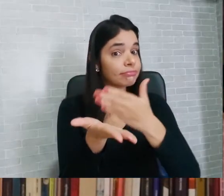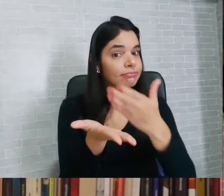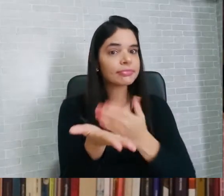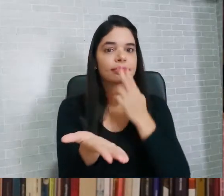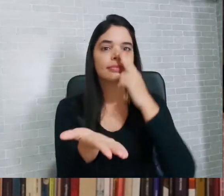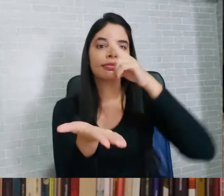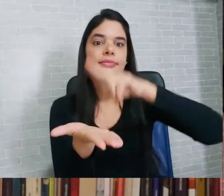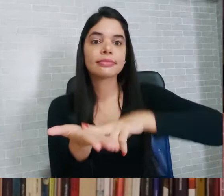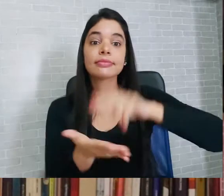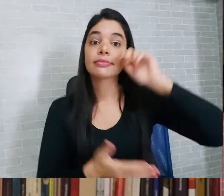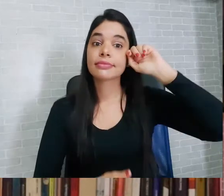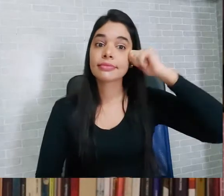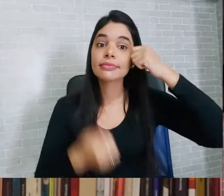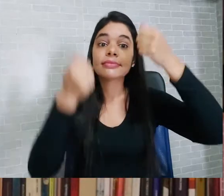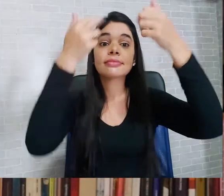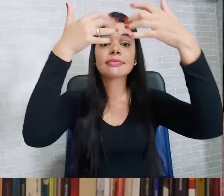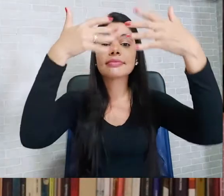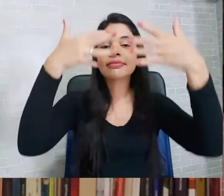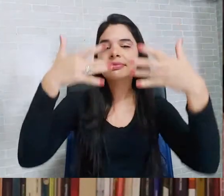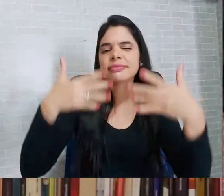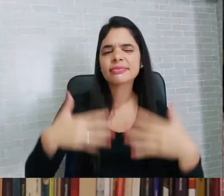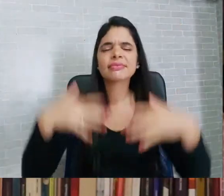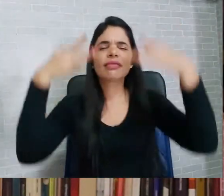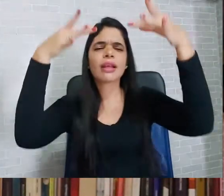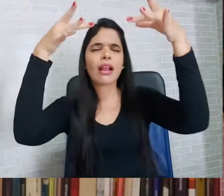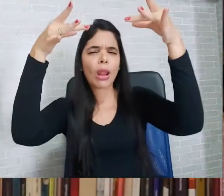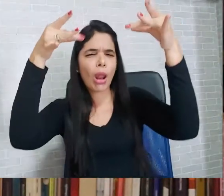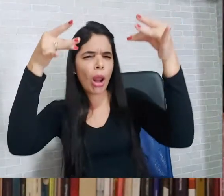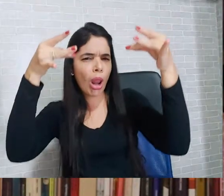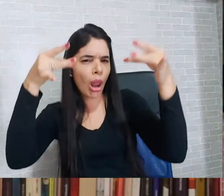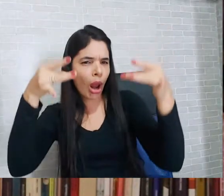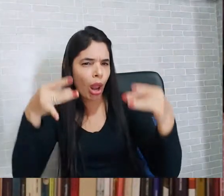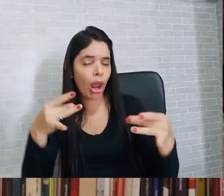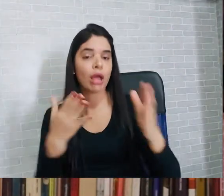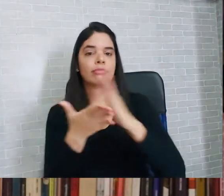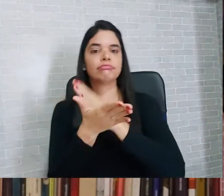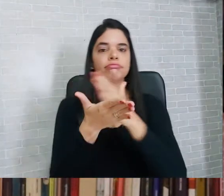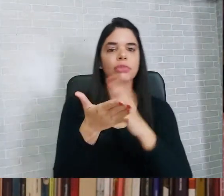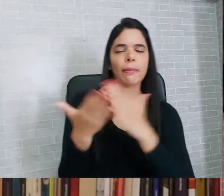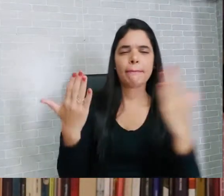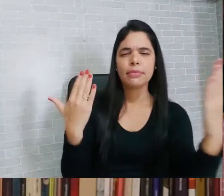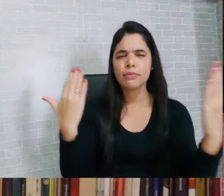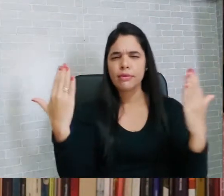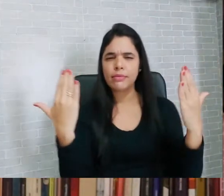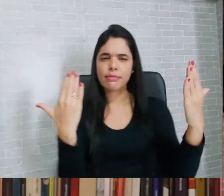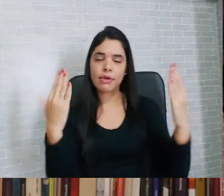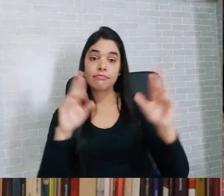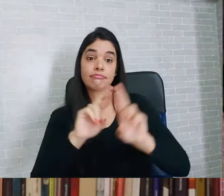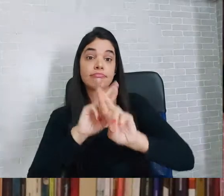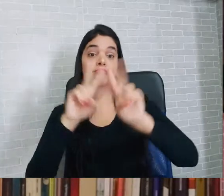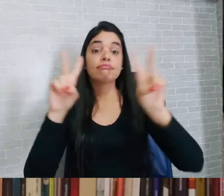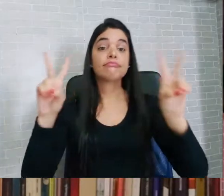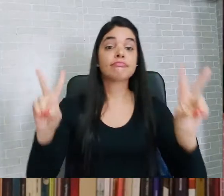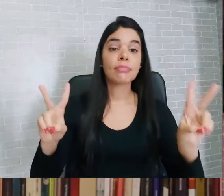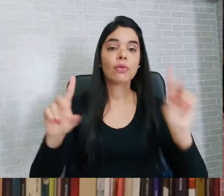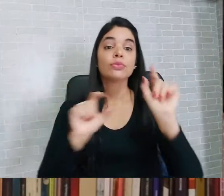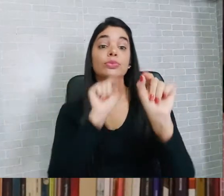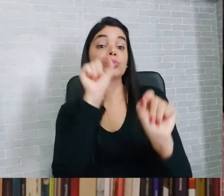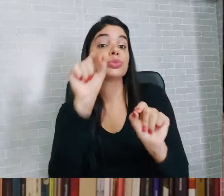nas Cartas Crioules, eles vão colocar algumas distinções muito